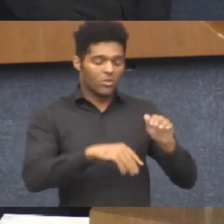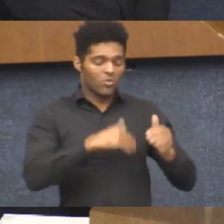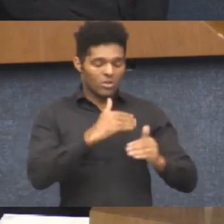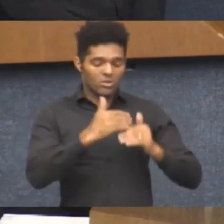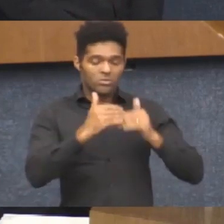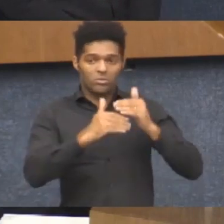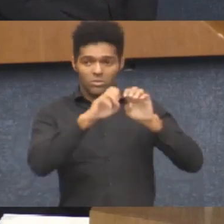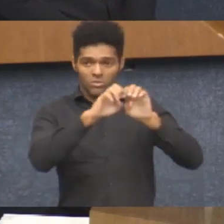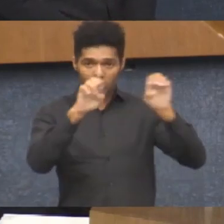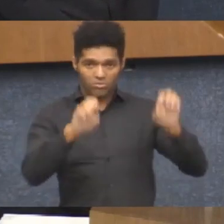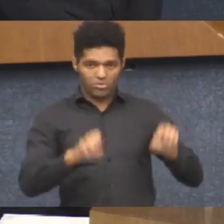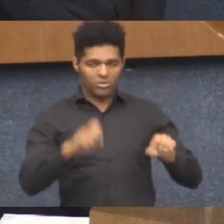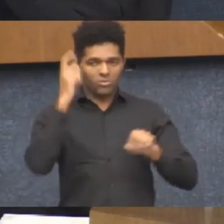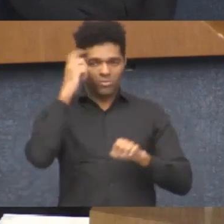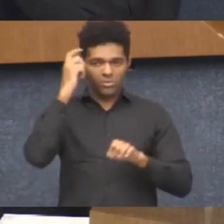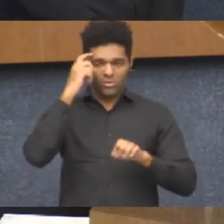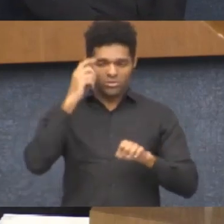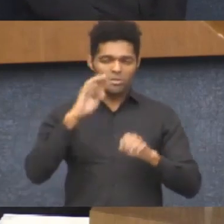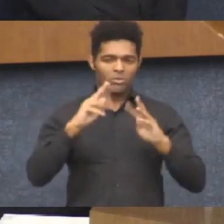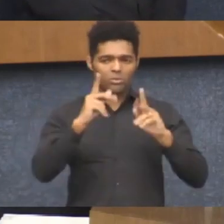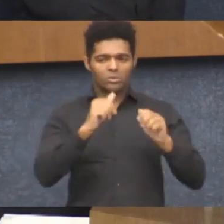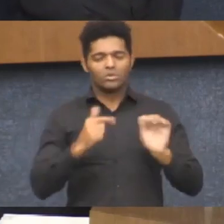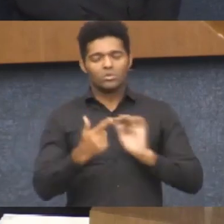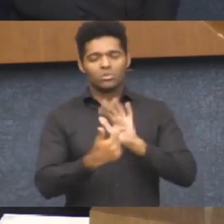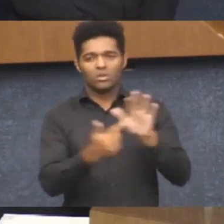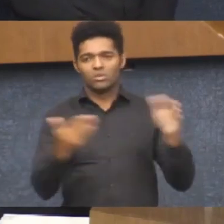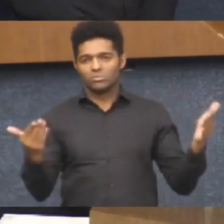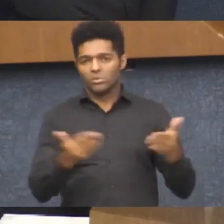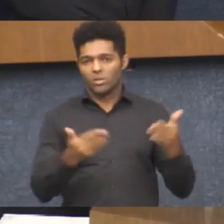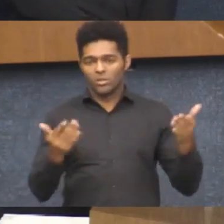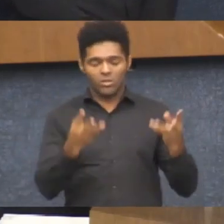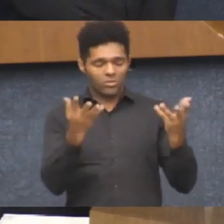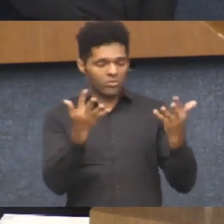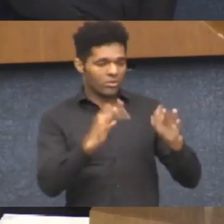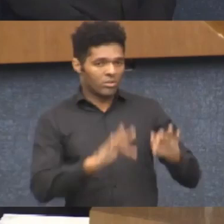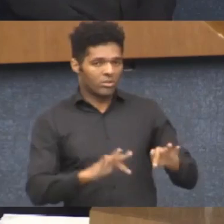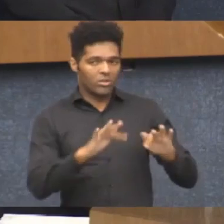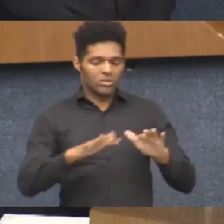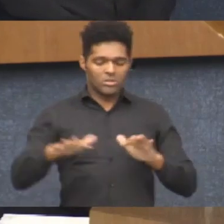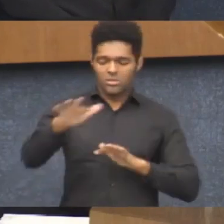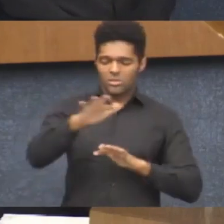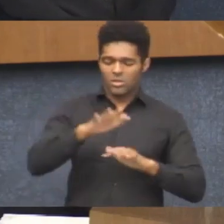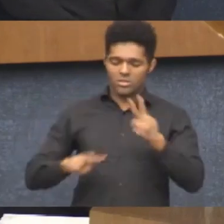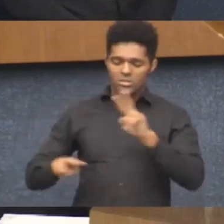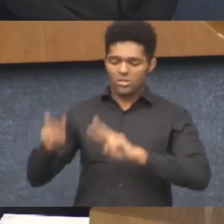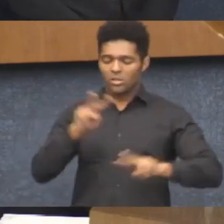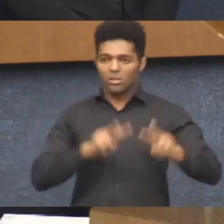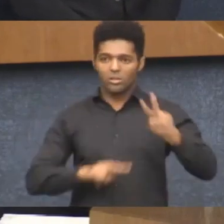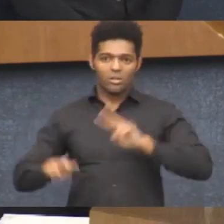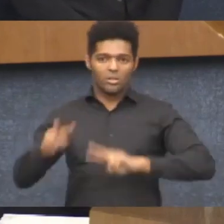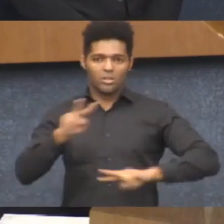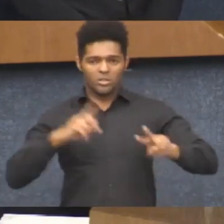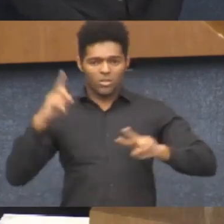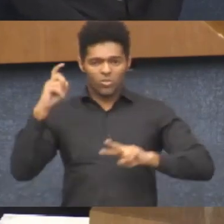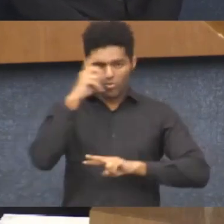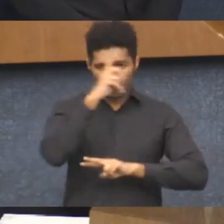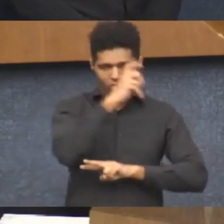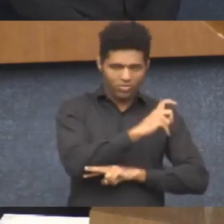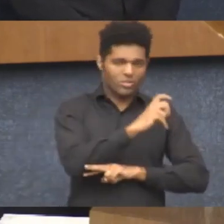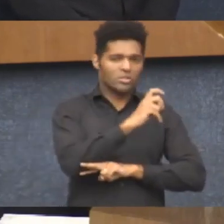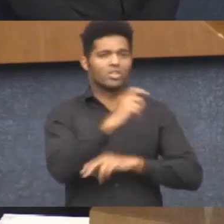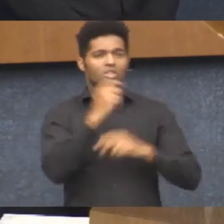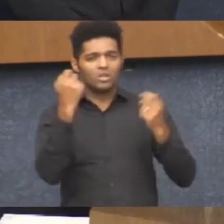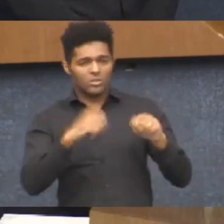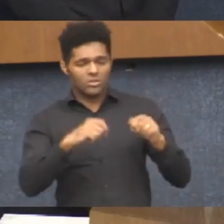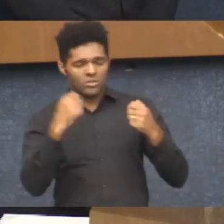né, da nossa área descrita. Então, a gente chegou ao final dessa territorialização, que foi muito difícil, um trabalho de formiguinha, que cada CS teve que